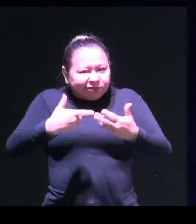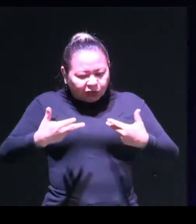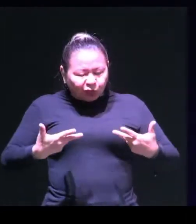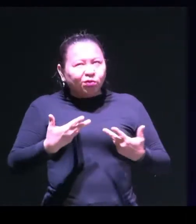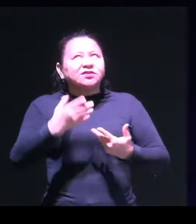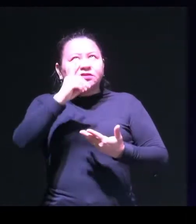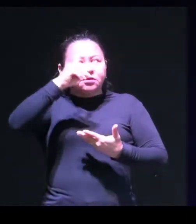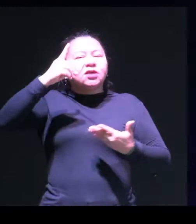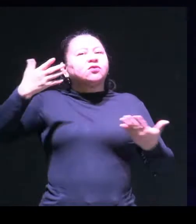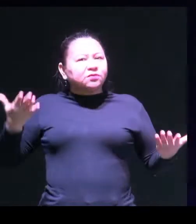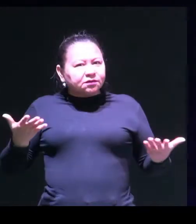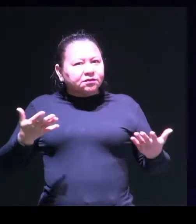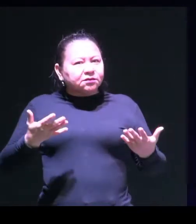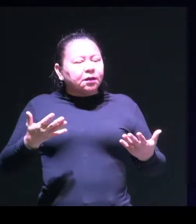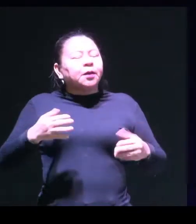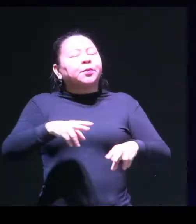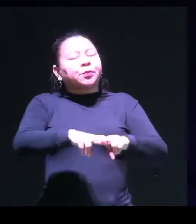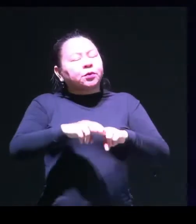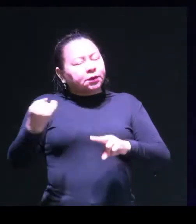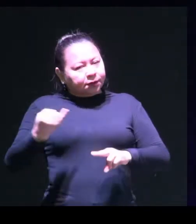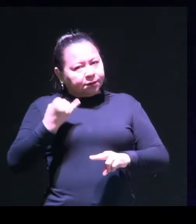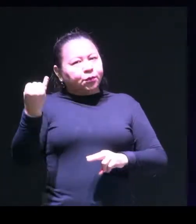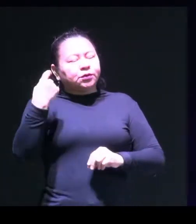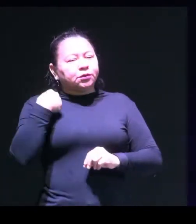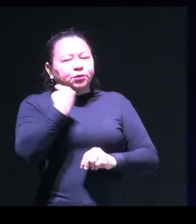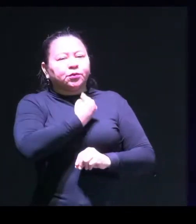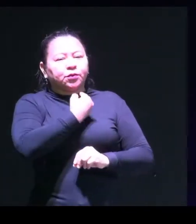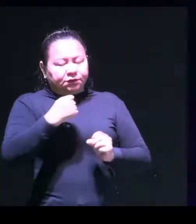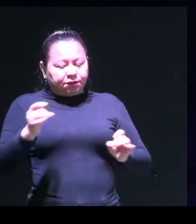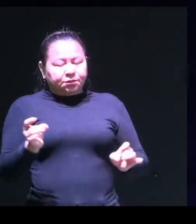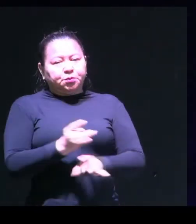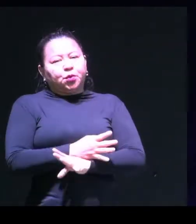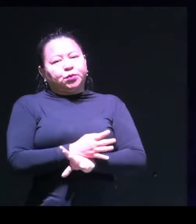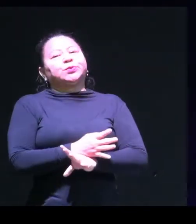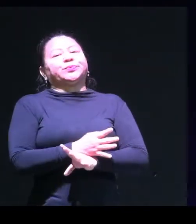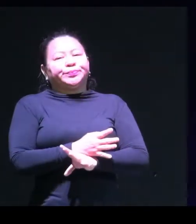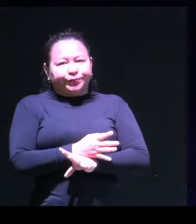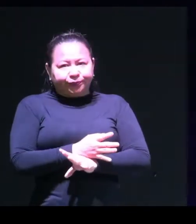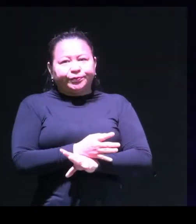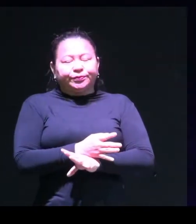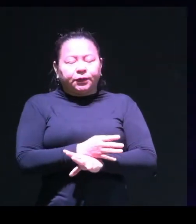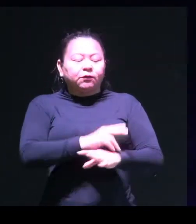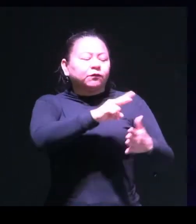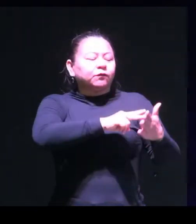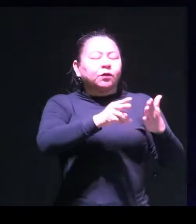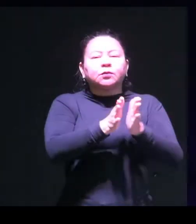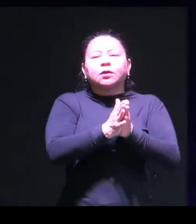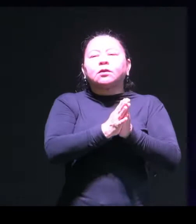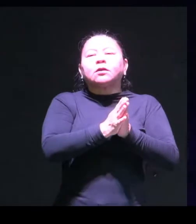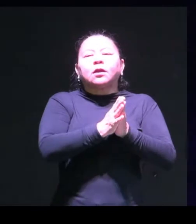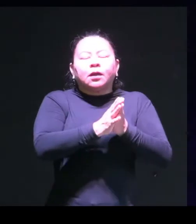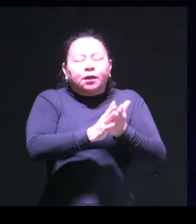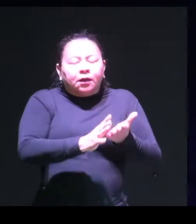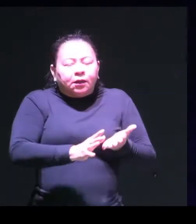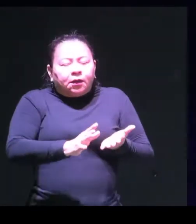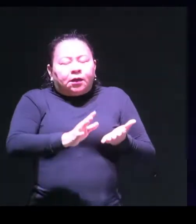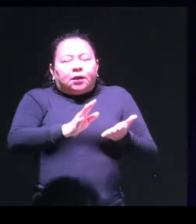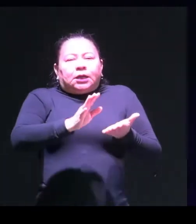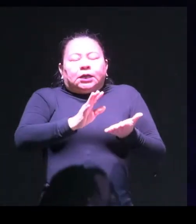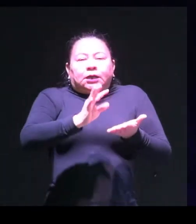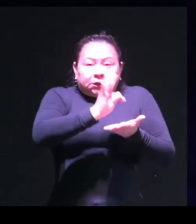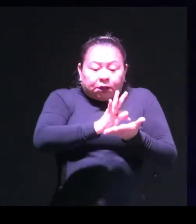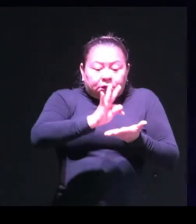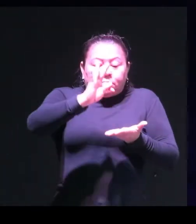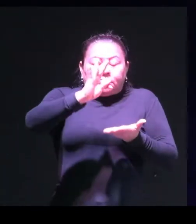coisas de Deus. Por isso é muito importante, irmãos, nós estarmos preparados para isso. Vamos ler em Tessalonicenses, 1 Tessalonicenses,